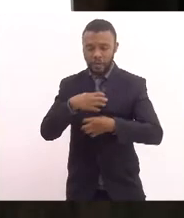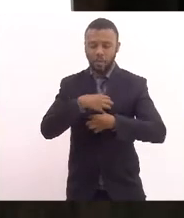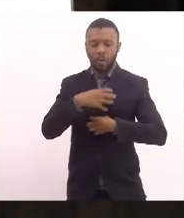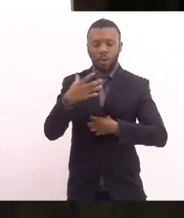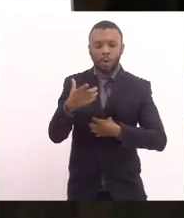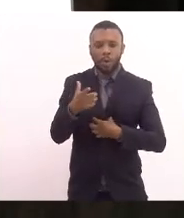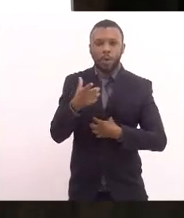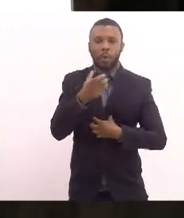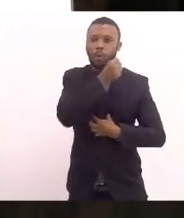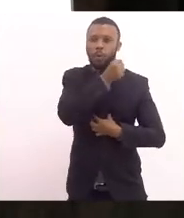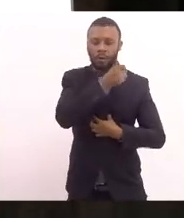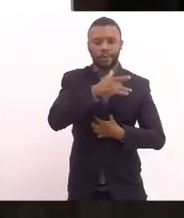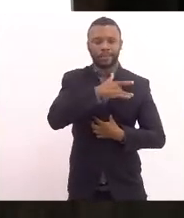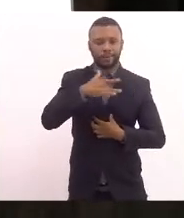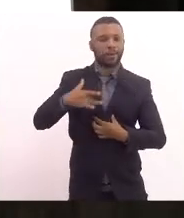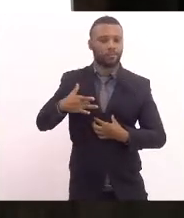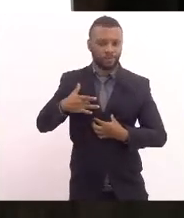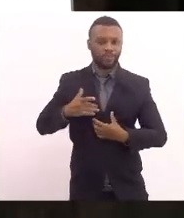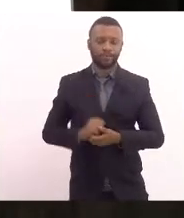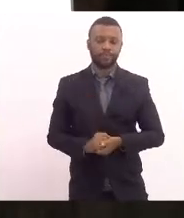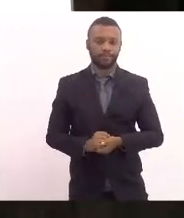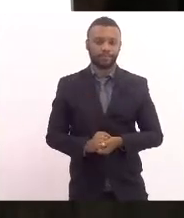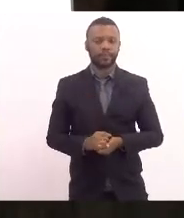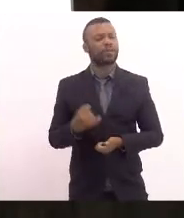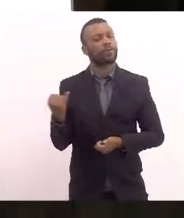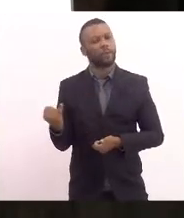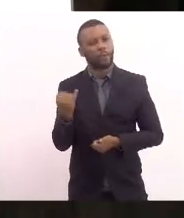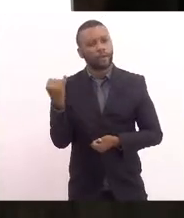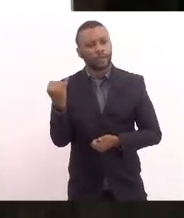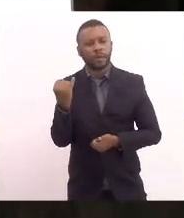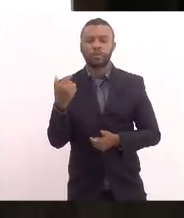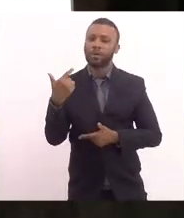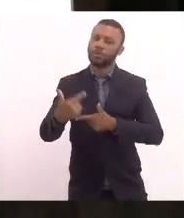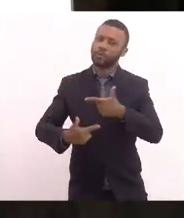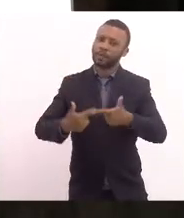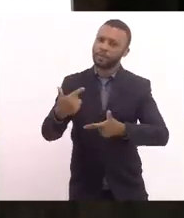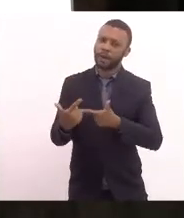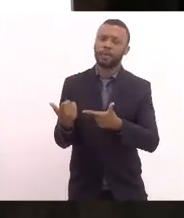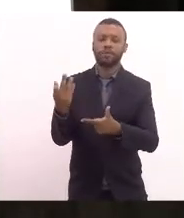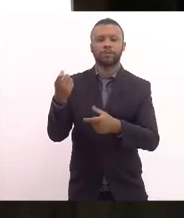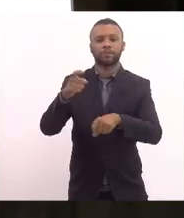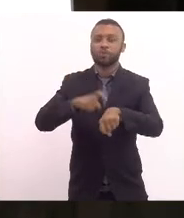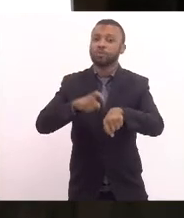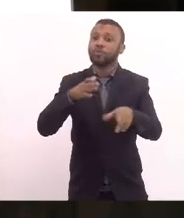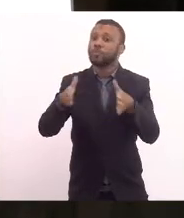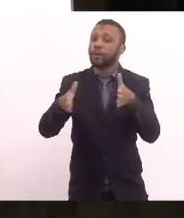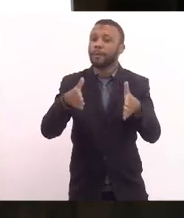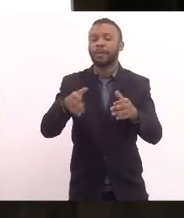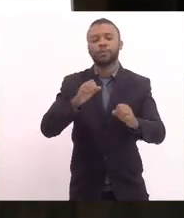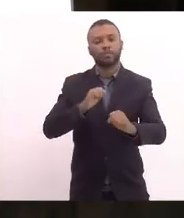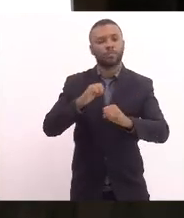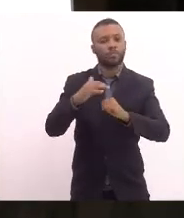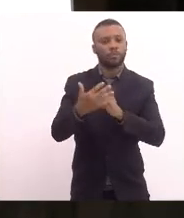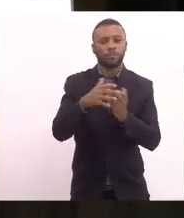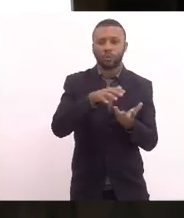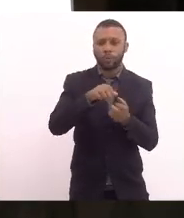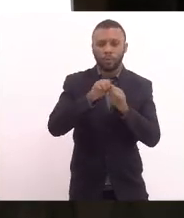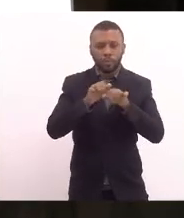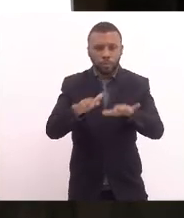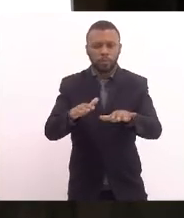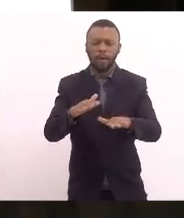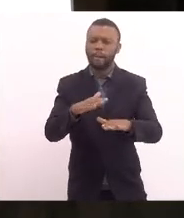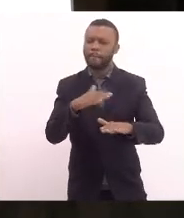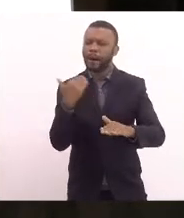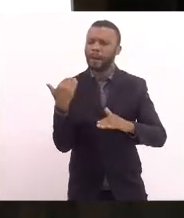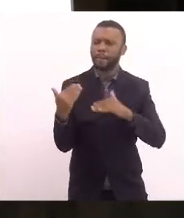a sua saúde. O quanto foi importante a nossa atuação durante o Covid. Morreram